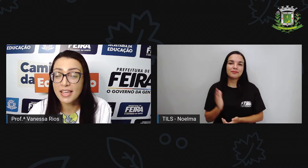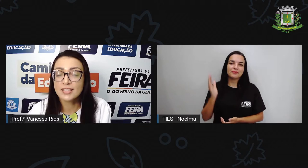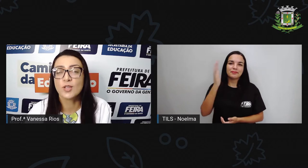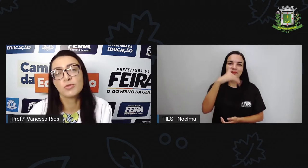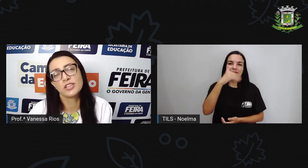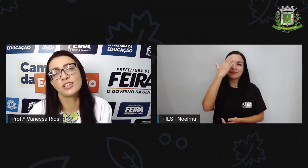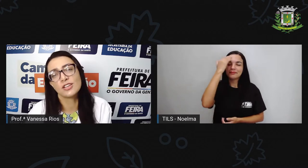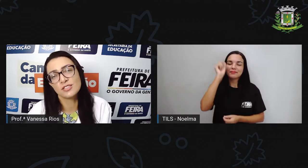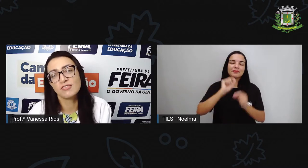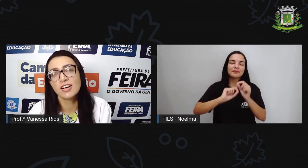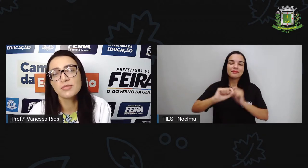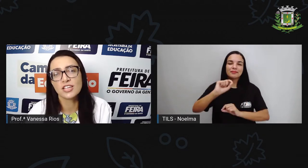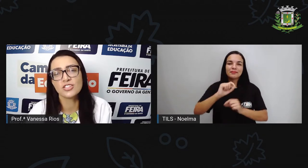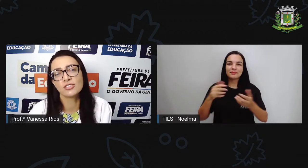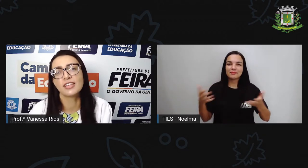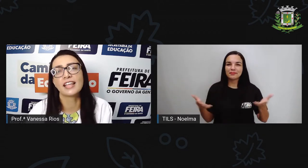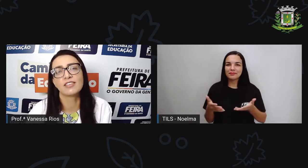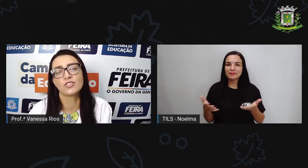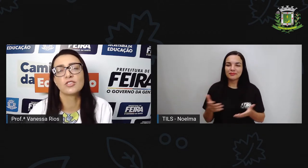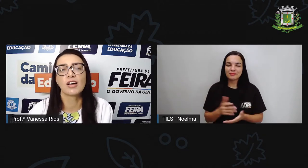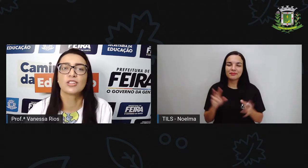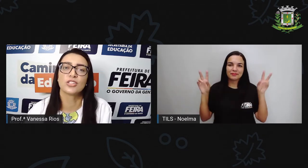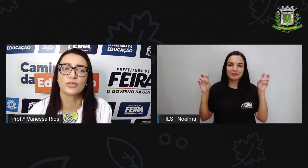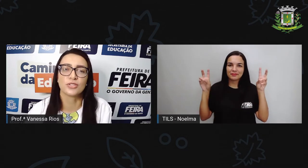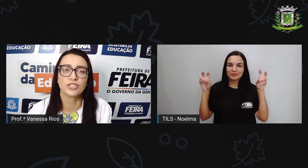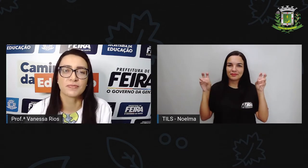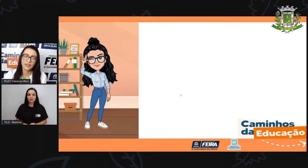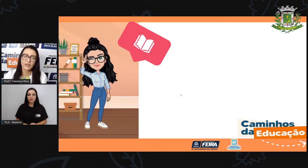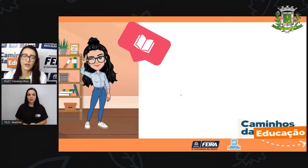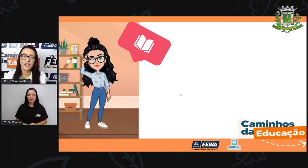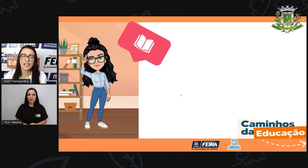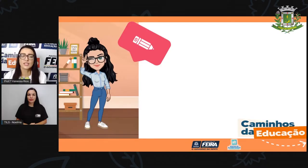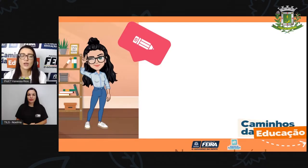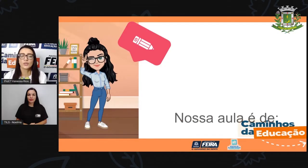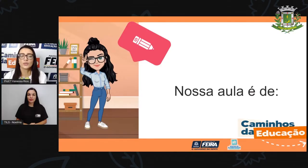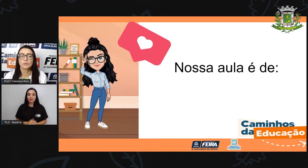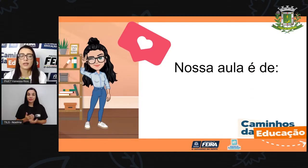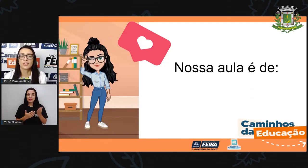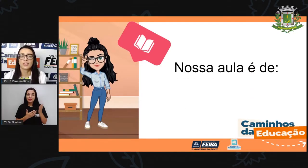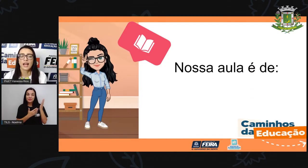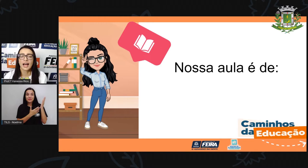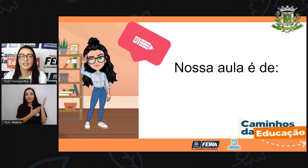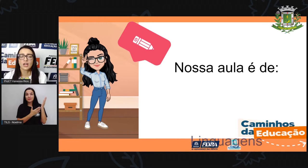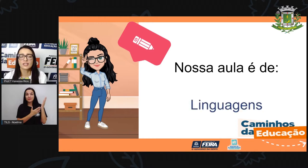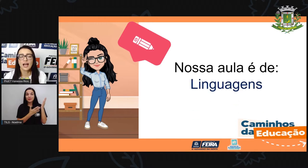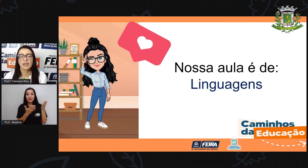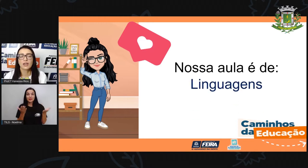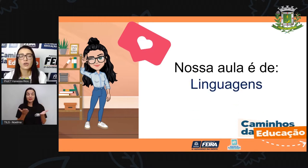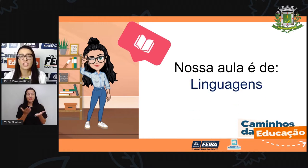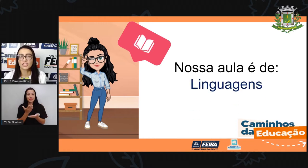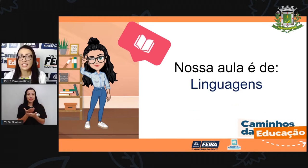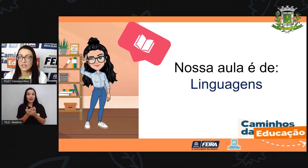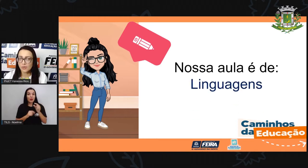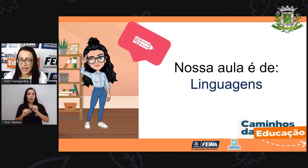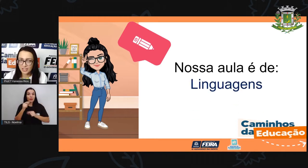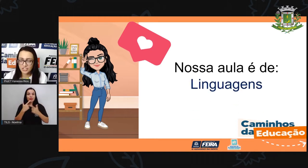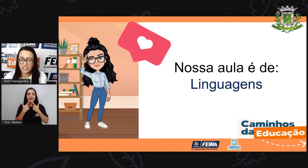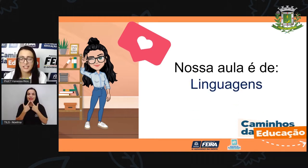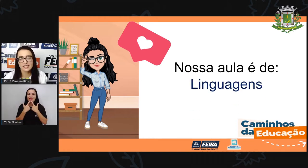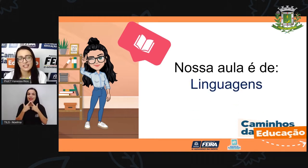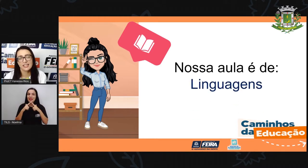saber sobre o que nós vamos estudar na videoaula de hoje. Olha só, a nossa aula agora é de